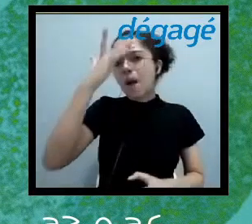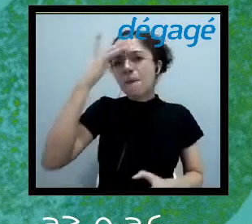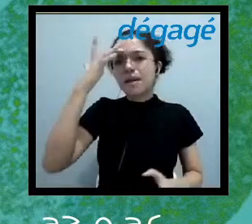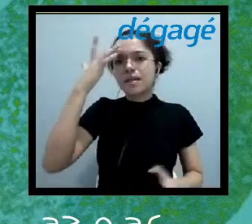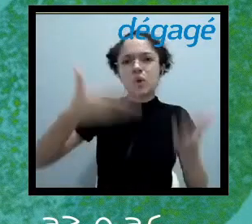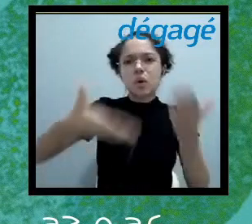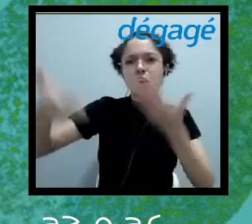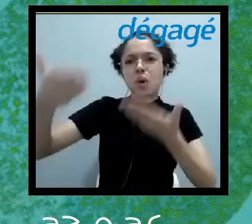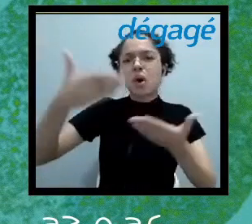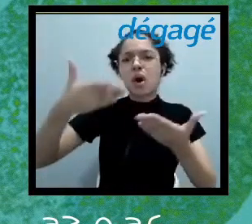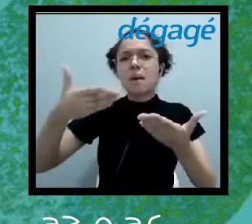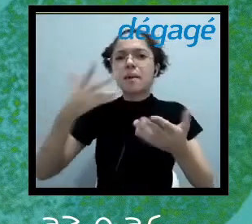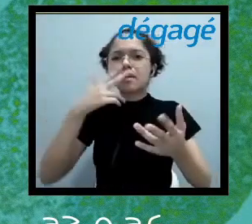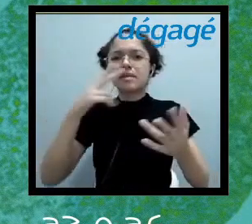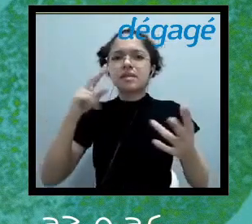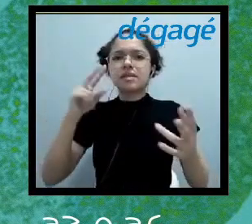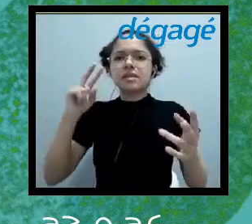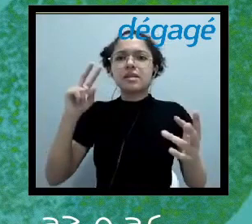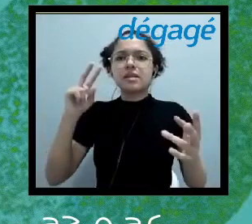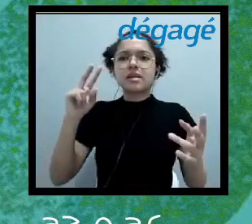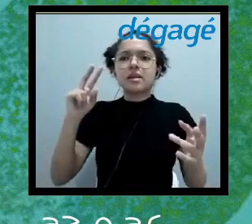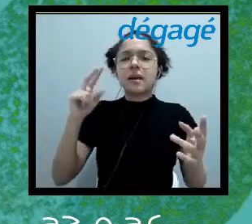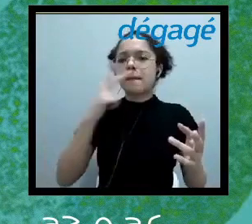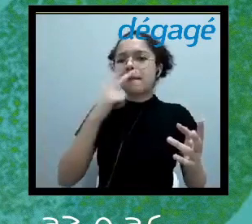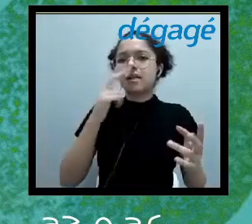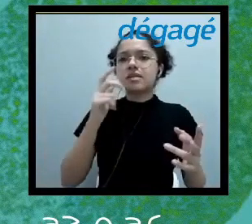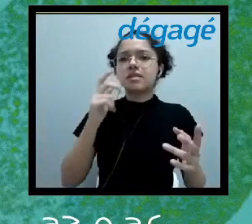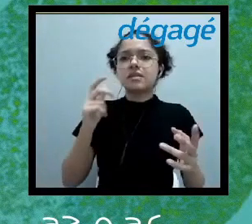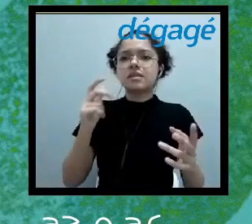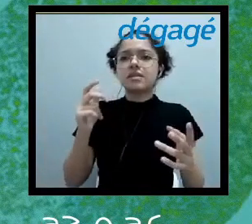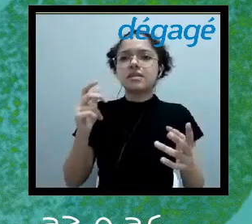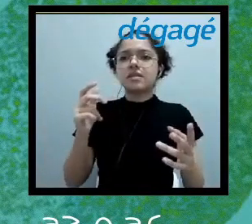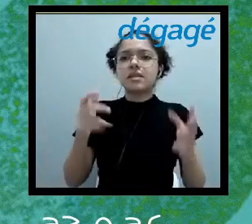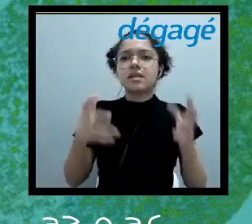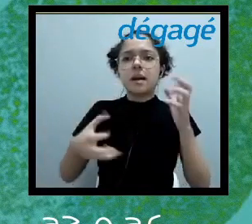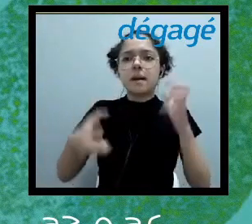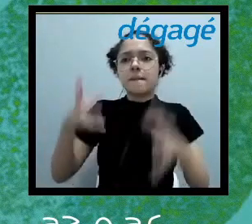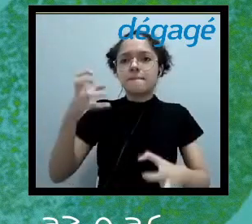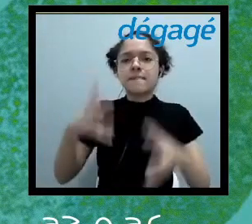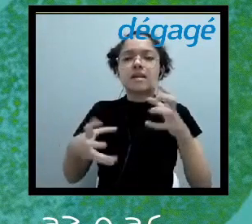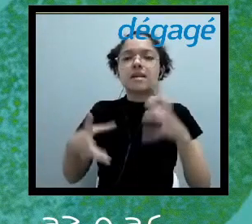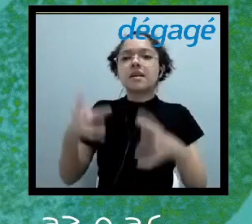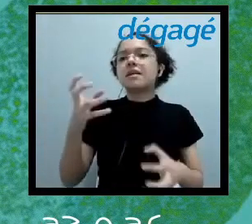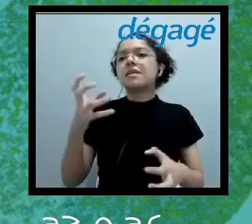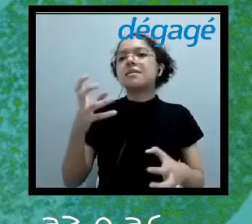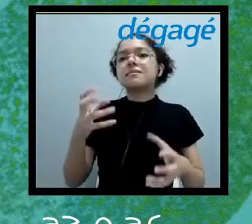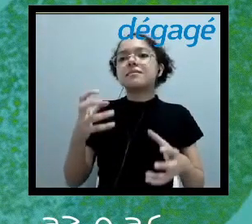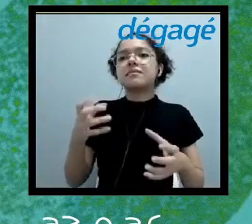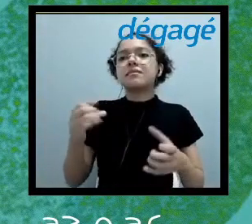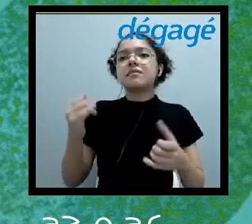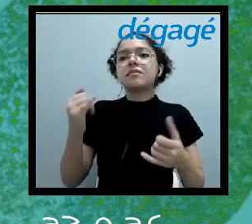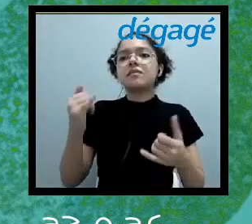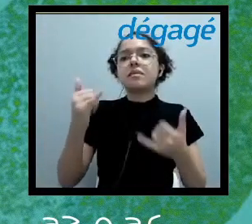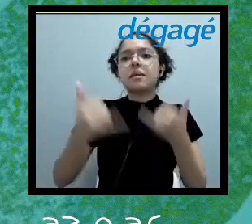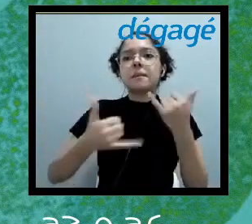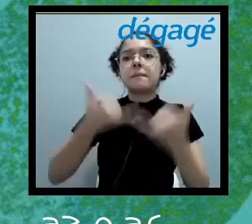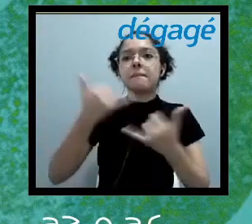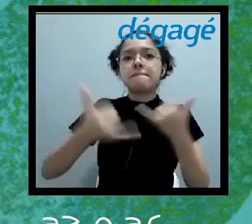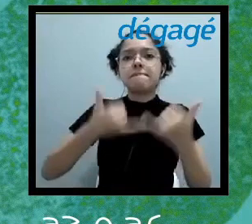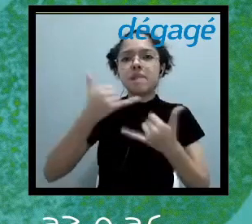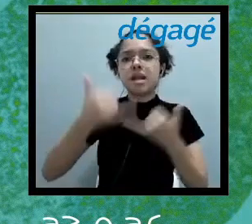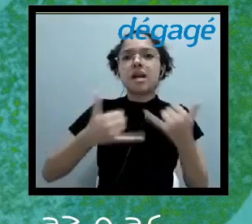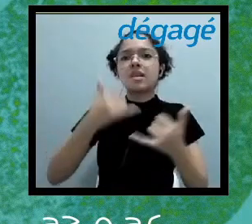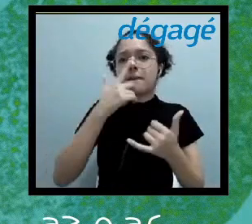não brigar assim, de briga de muita violência, mas uma brincadeira um pouco violenta, mas